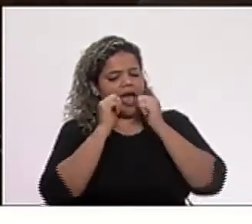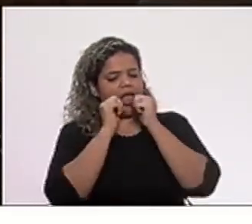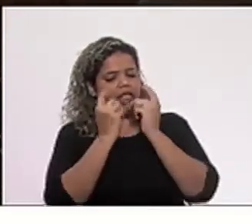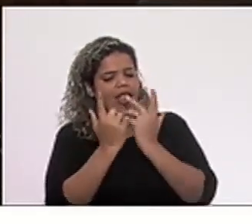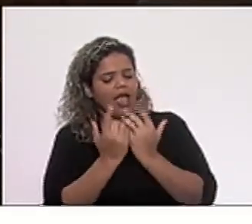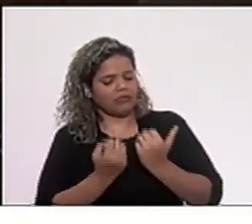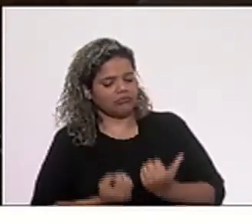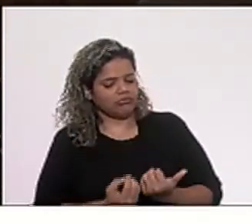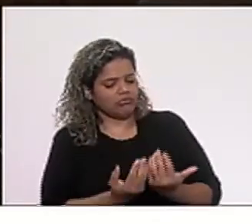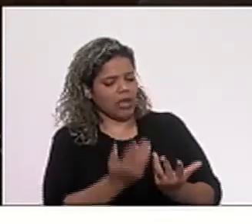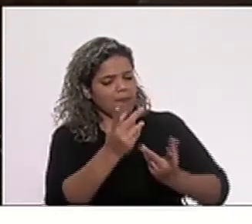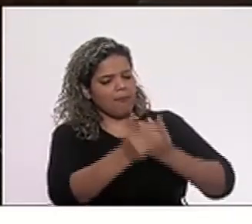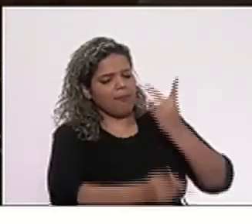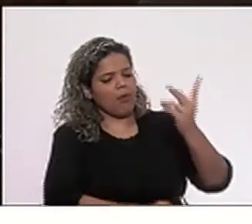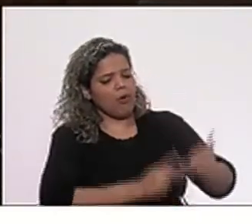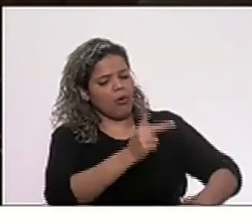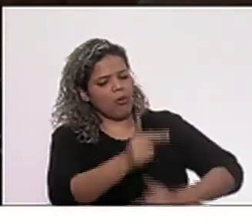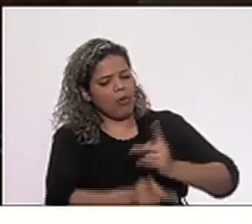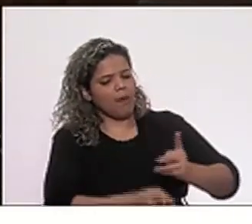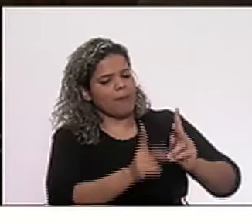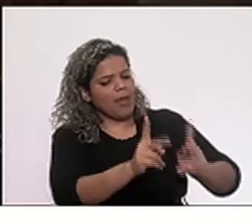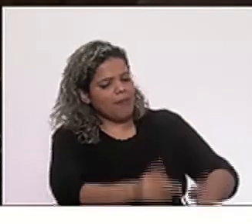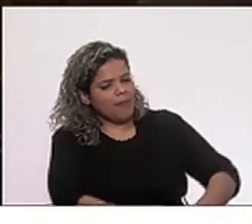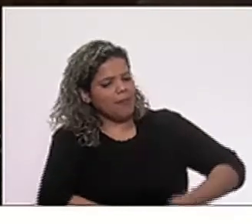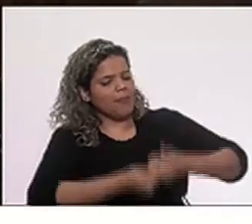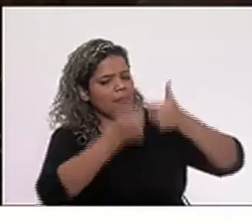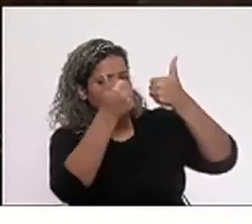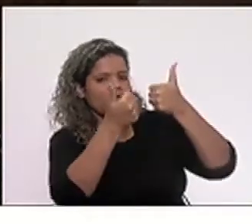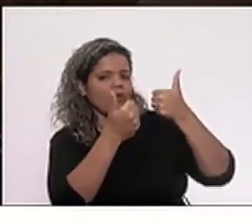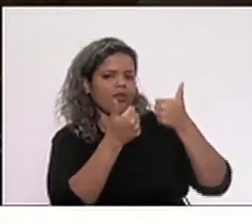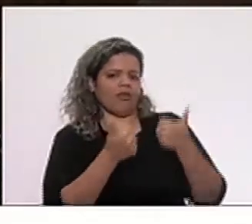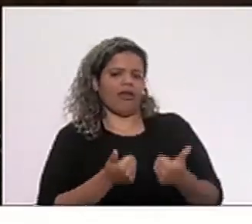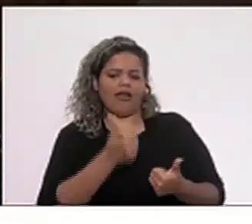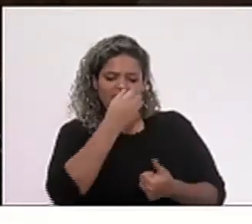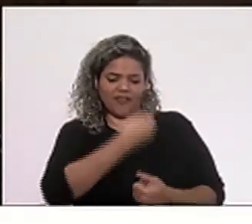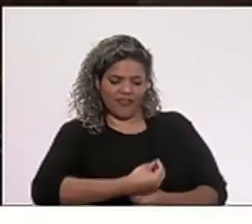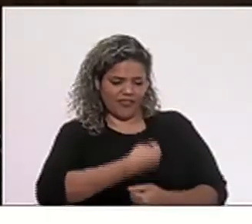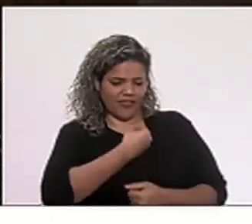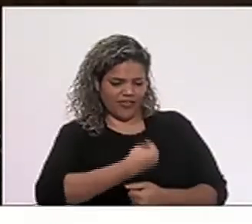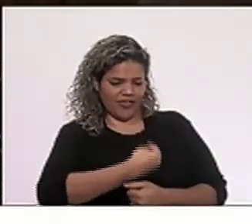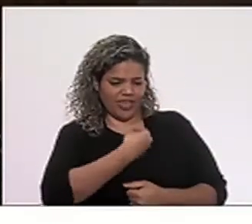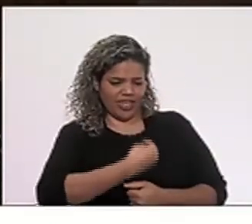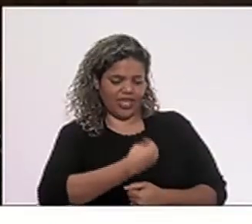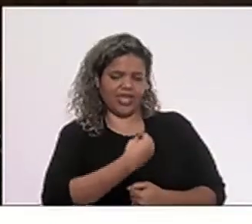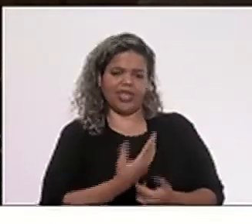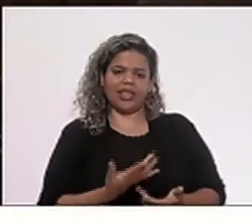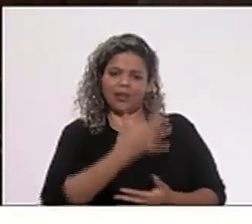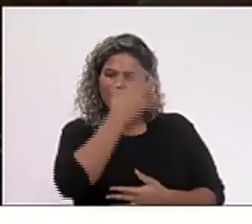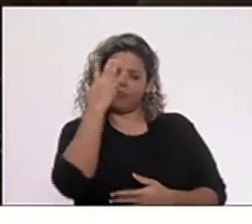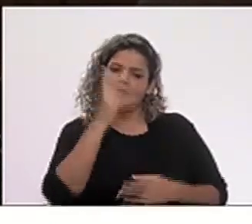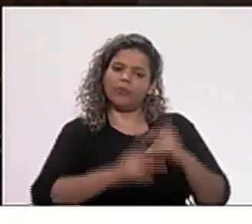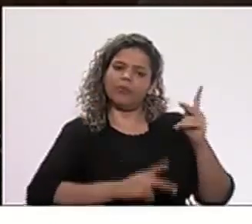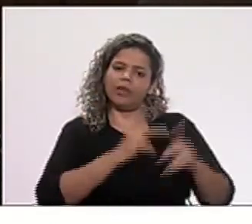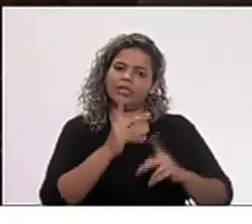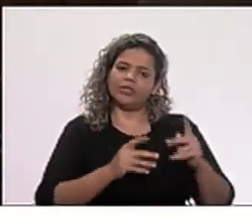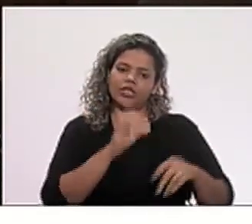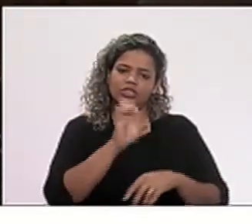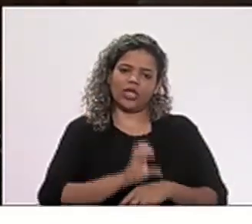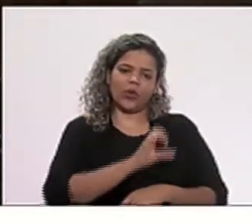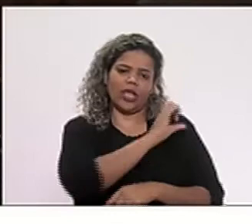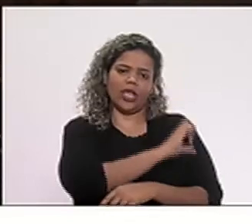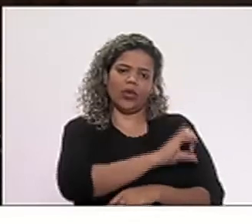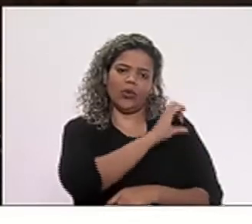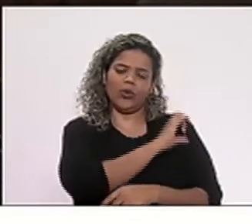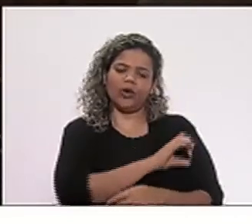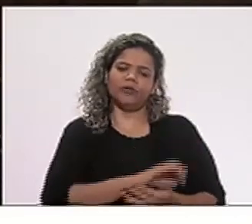Casa Legislativa à melhoria da condição de vida exatamente da população do Estado do Rio